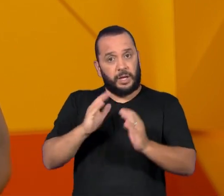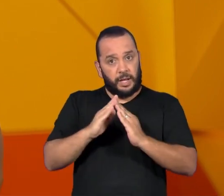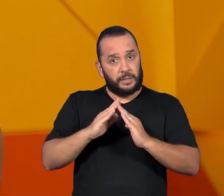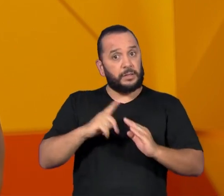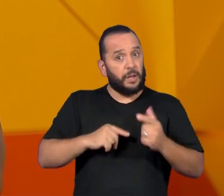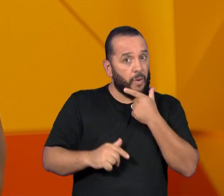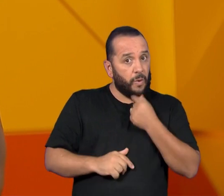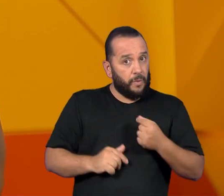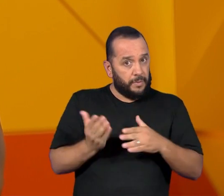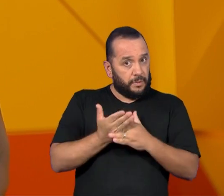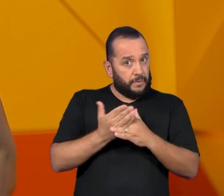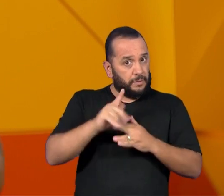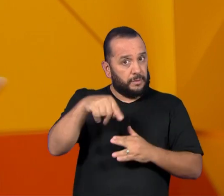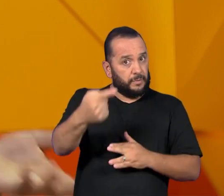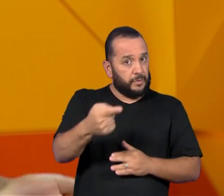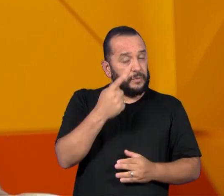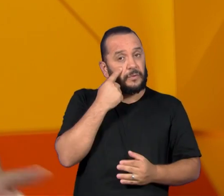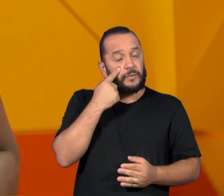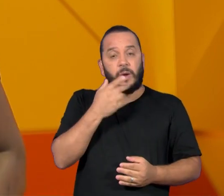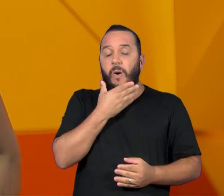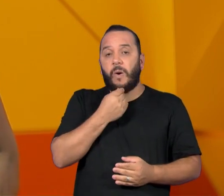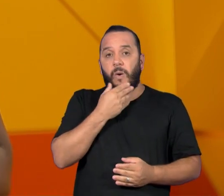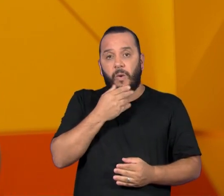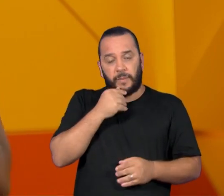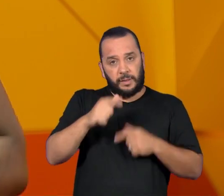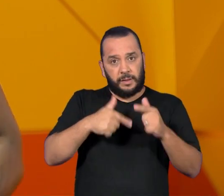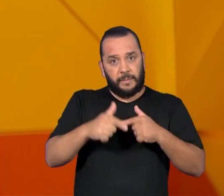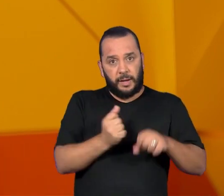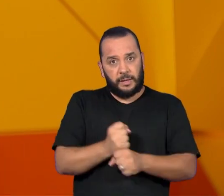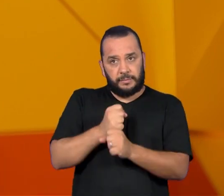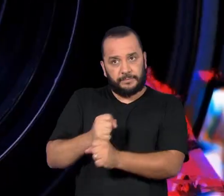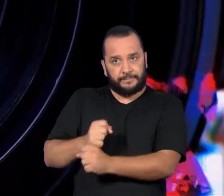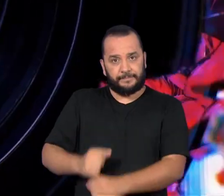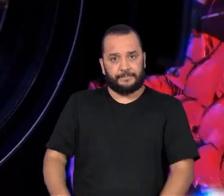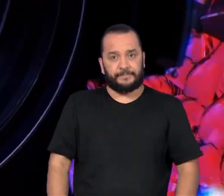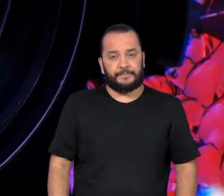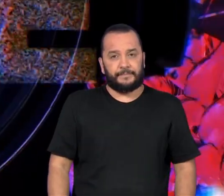aí, depois do intervalo, a gente vai ver um homem diarista. Não sai daí.